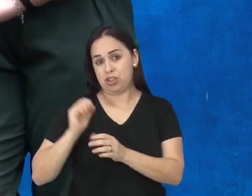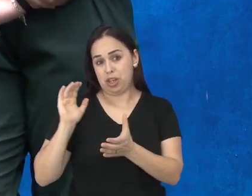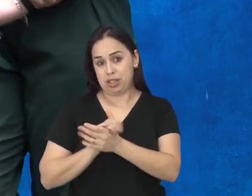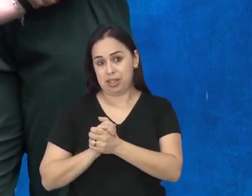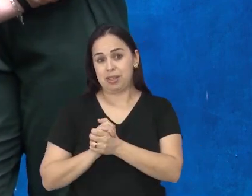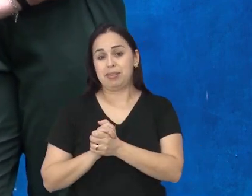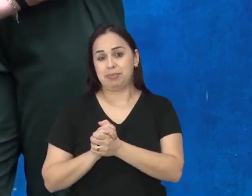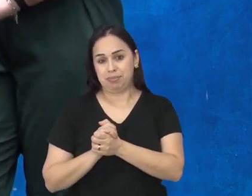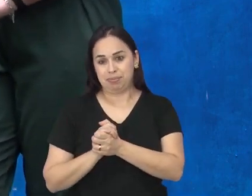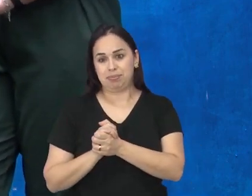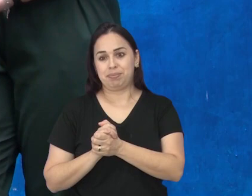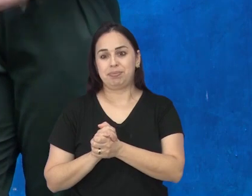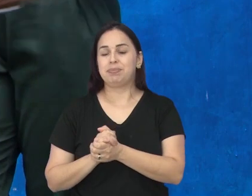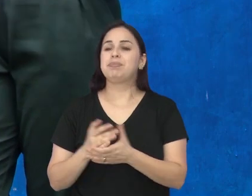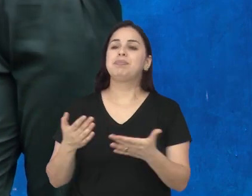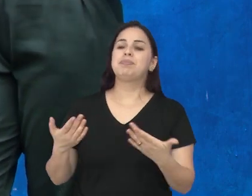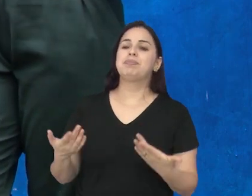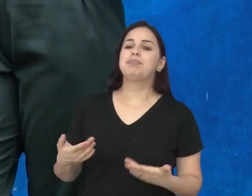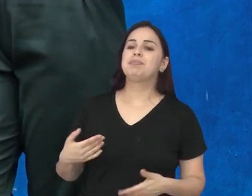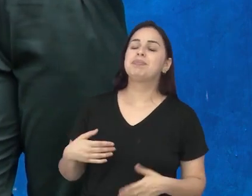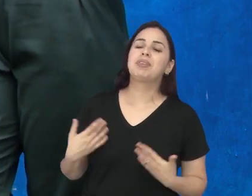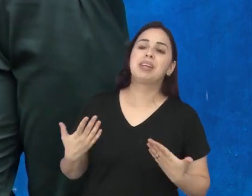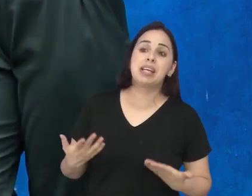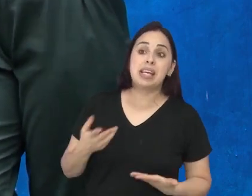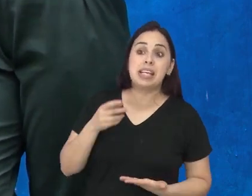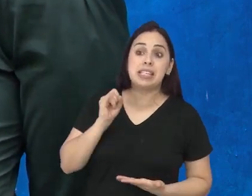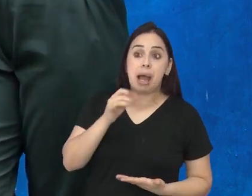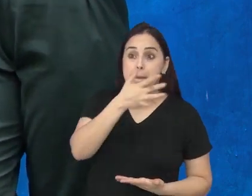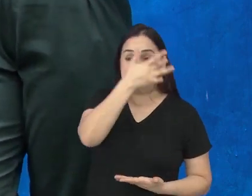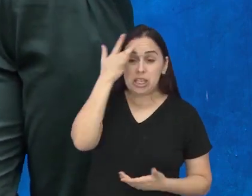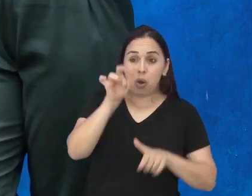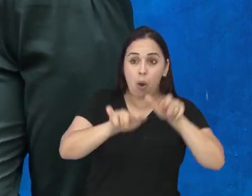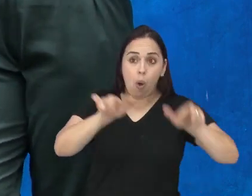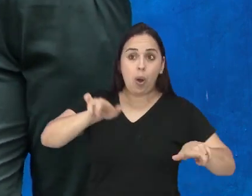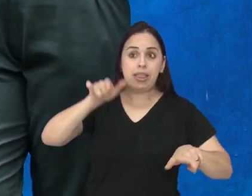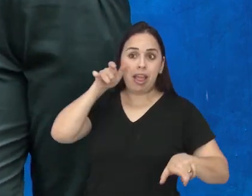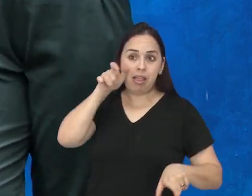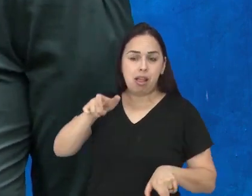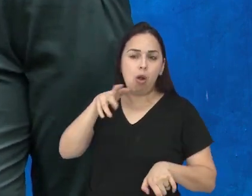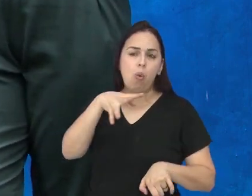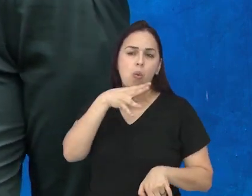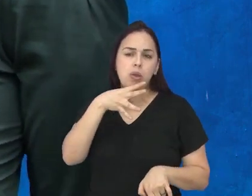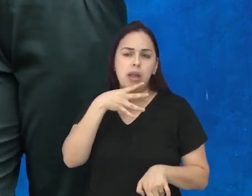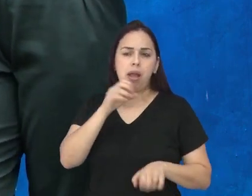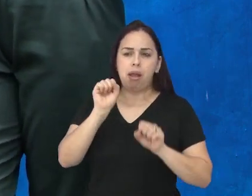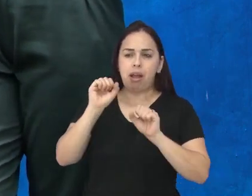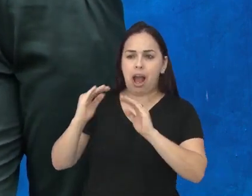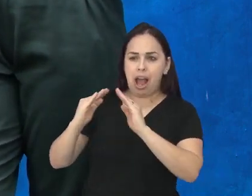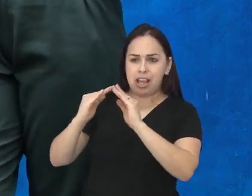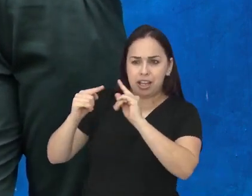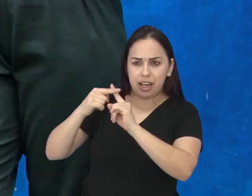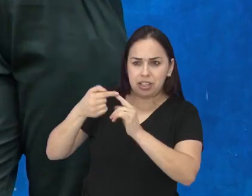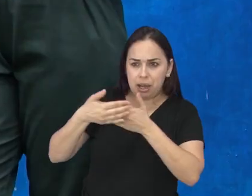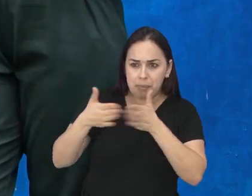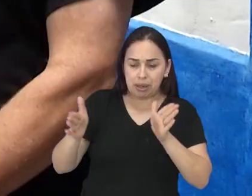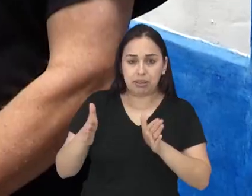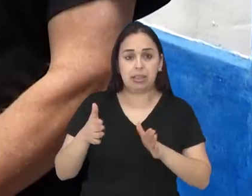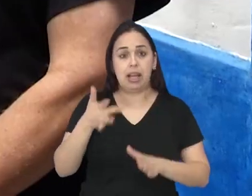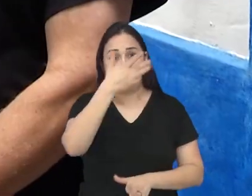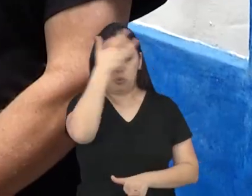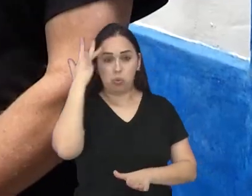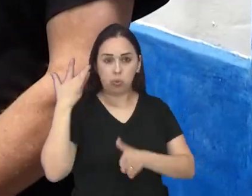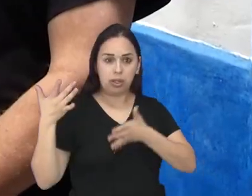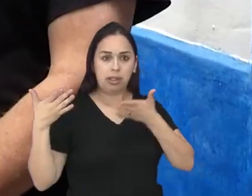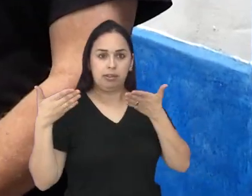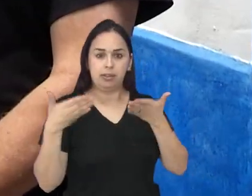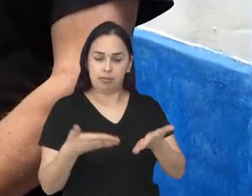lindo. E quem quiser conhecer, como ela fica aberta para o pessoal que visita aqui, como que é? Então, normalmente quem